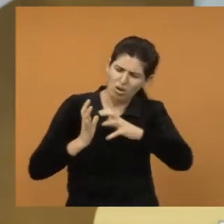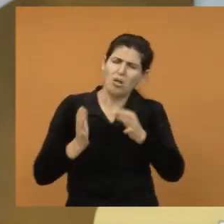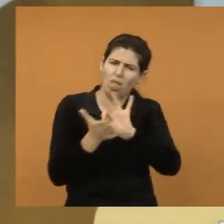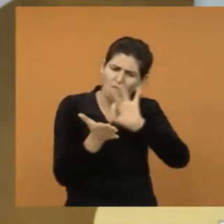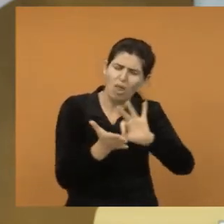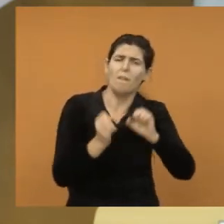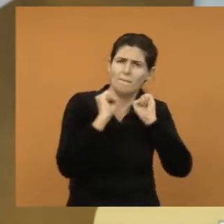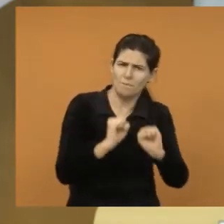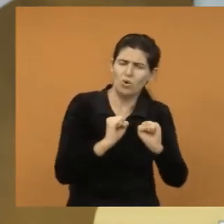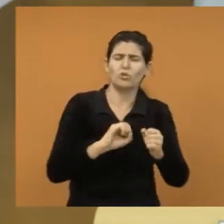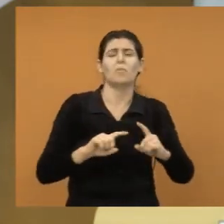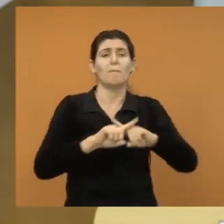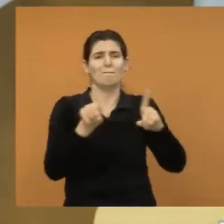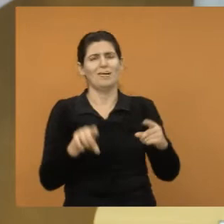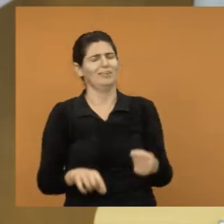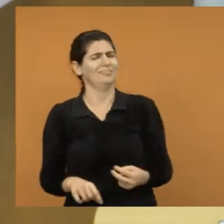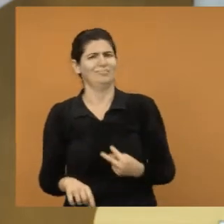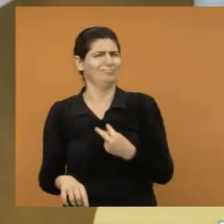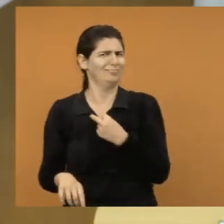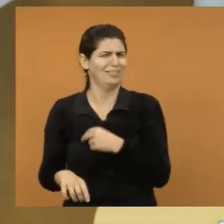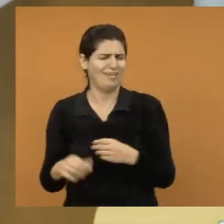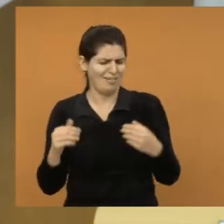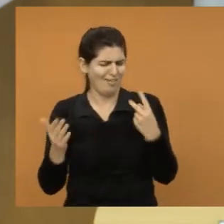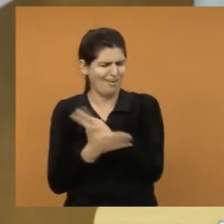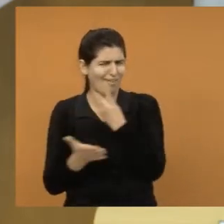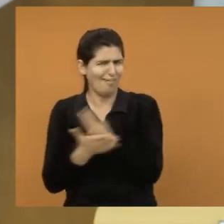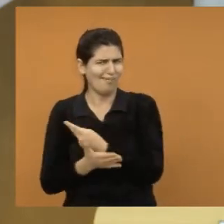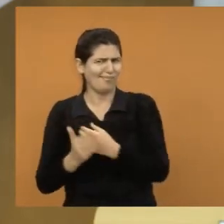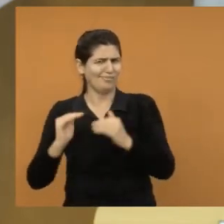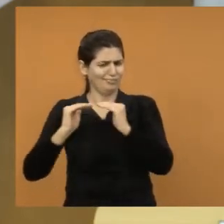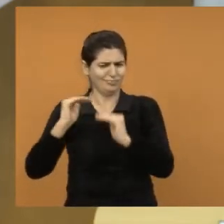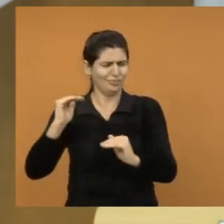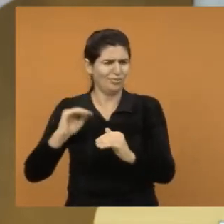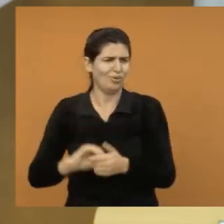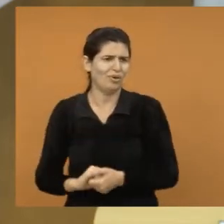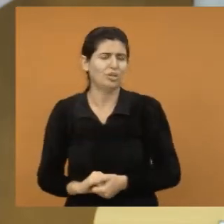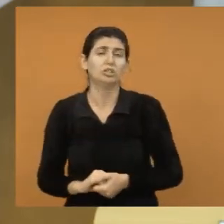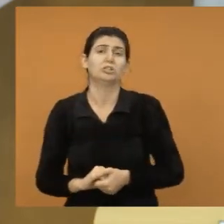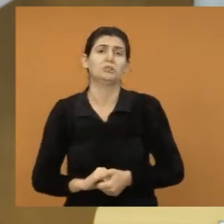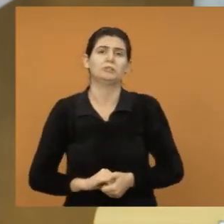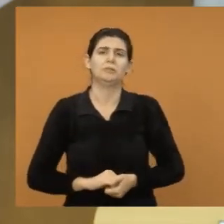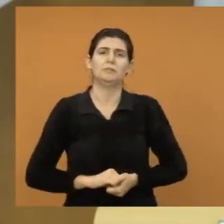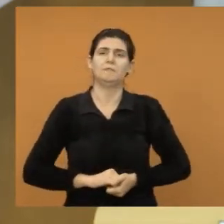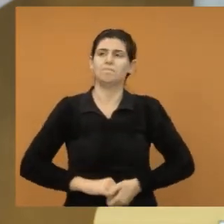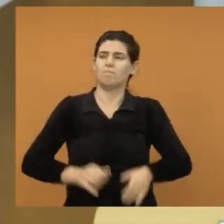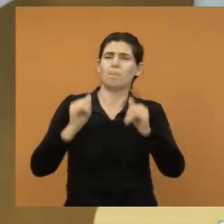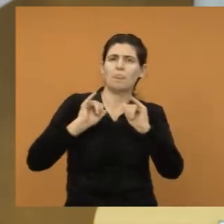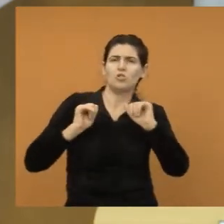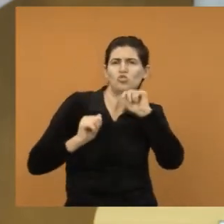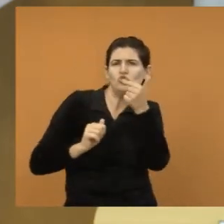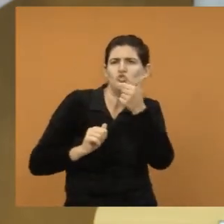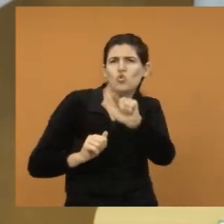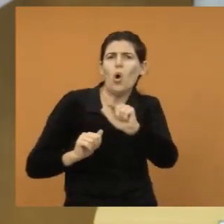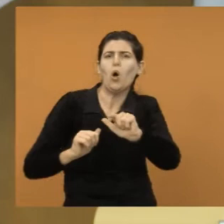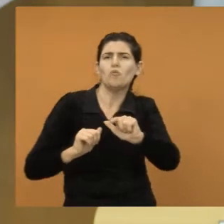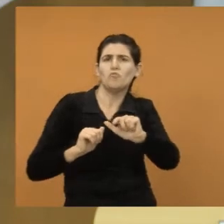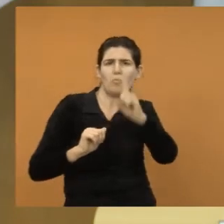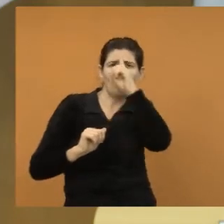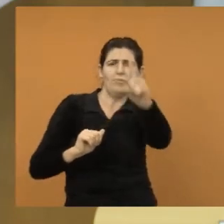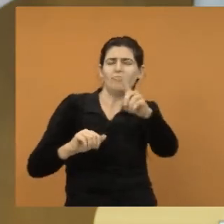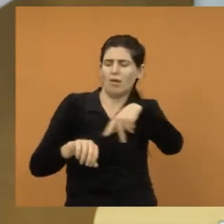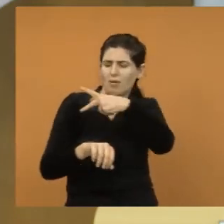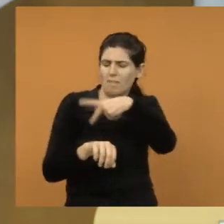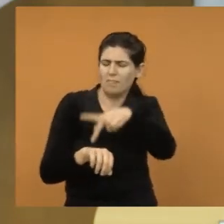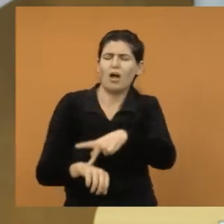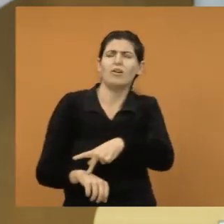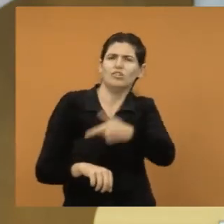pode é admitir que haja a pregação de um regime de exceção, da volta dos militares para governar esse